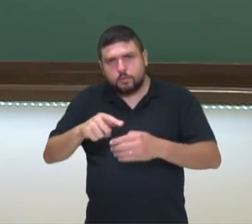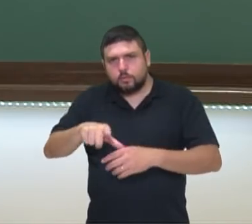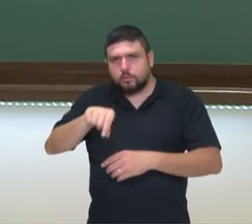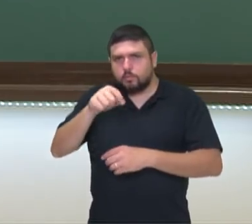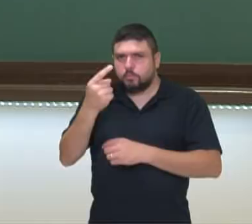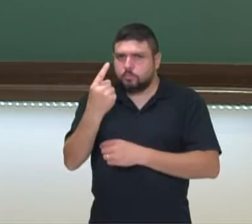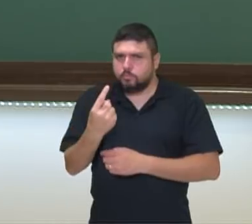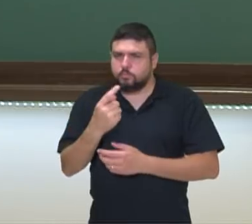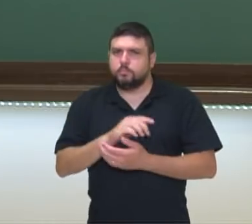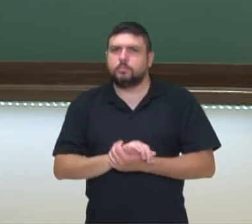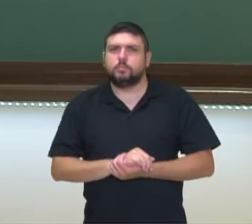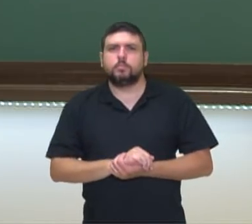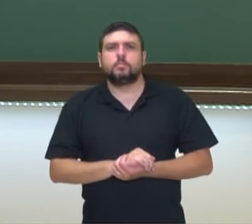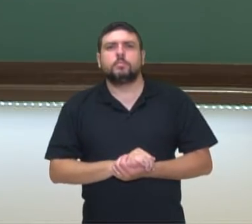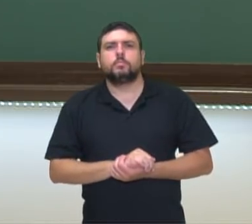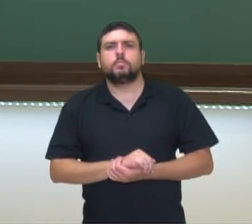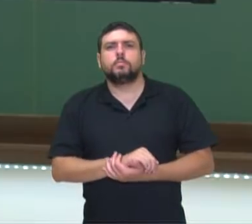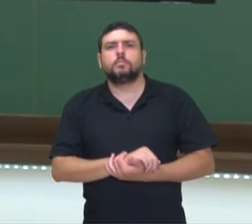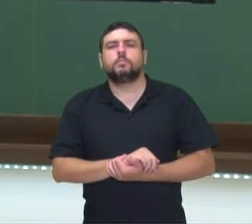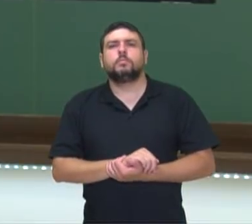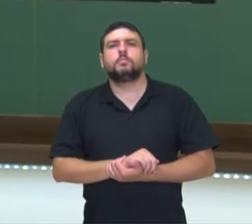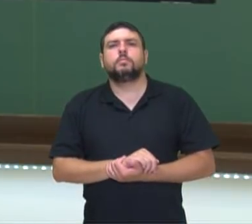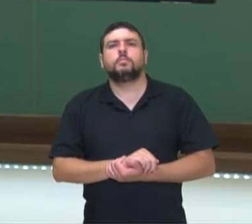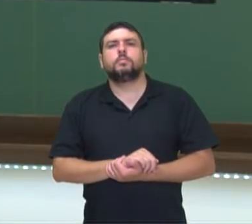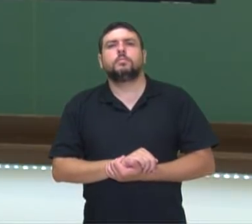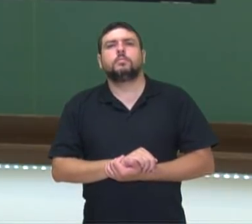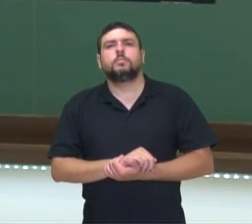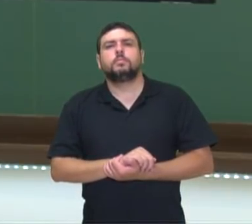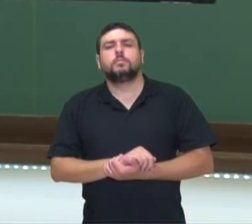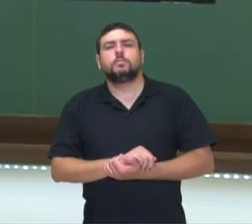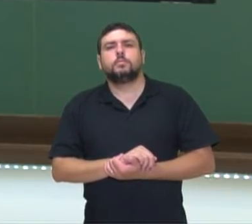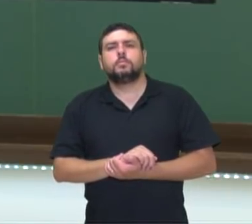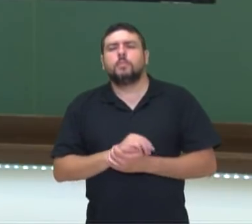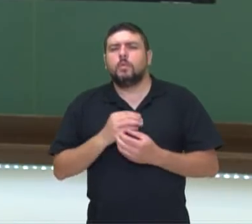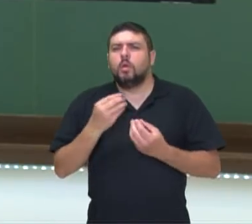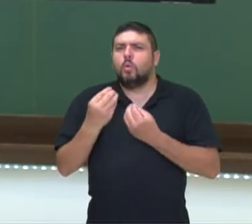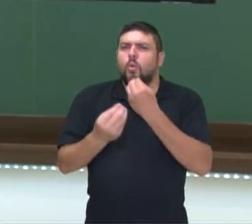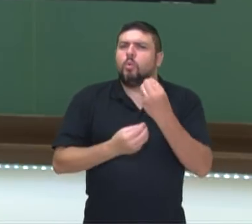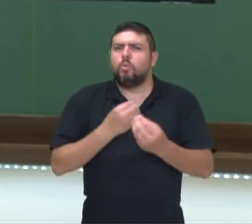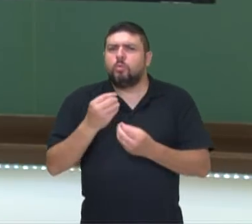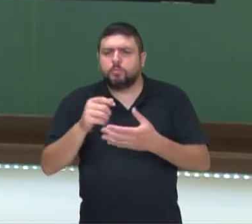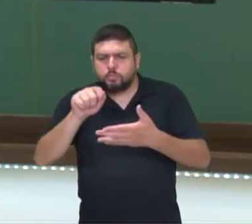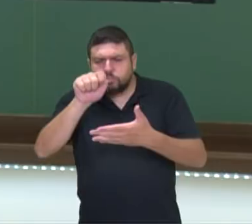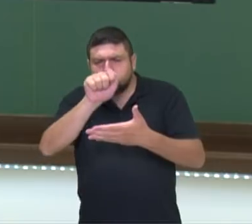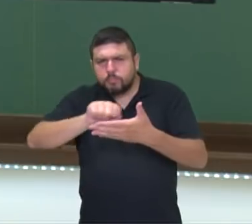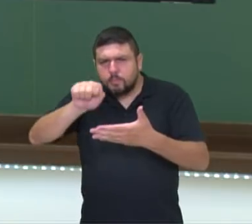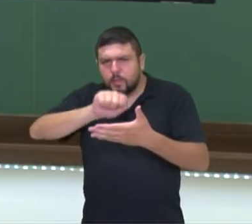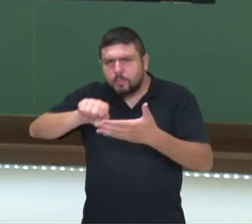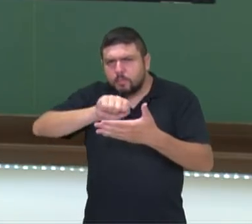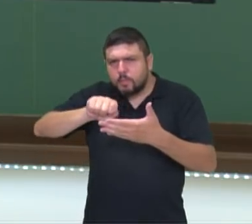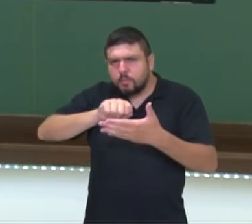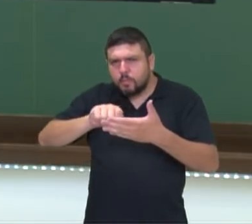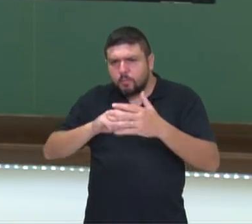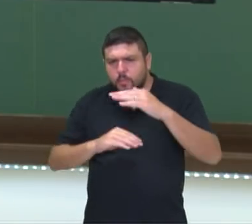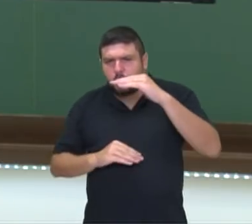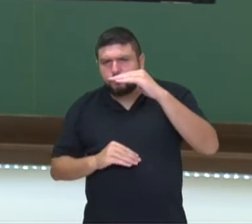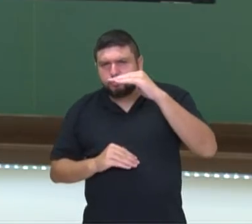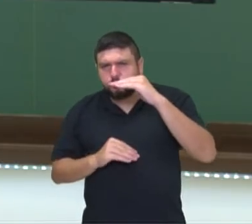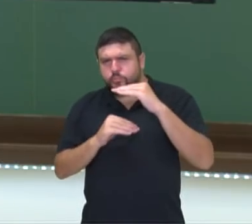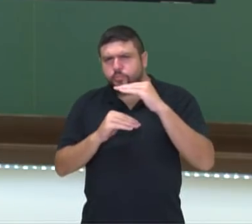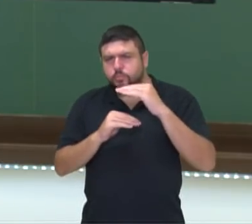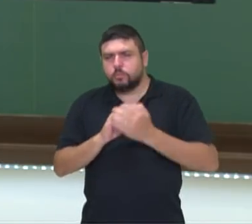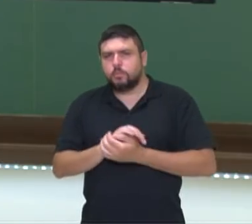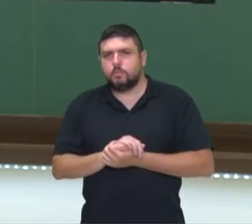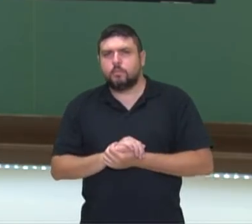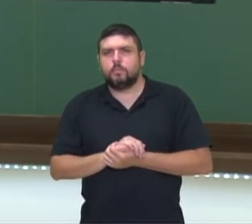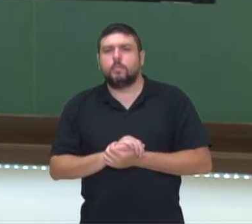uma. E como desenvolver essa capacidade de escrever em poucas linhas? Tudo depende da